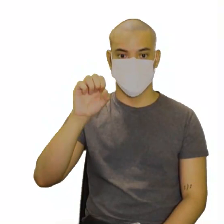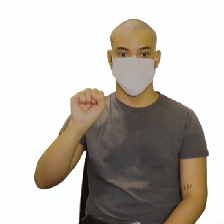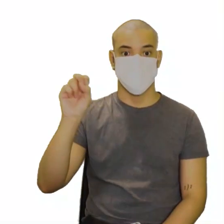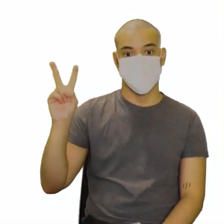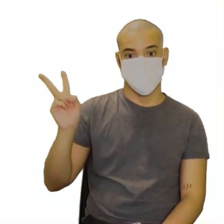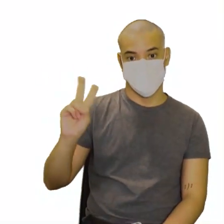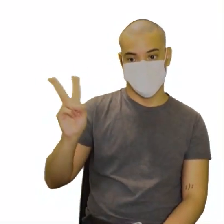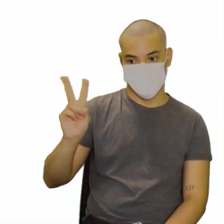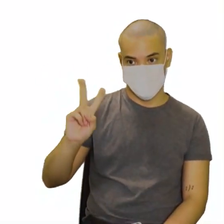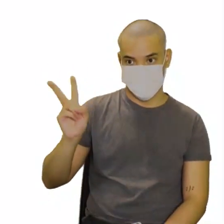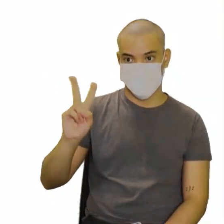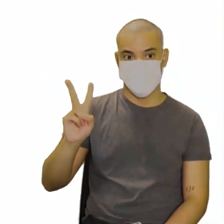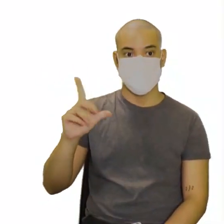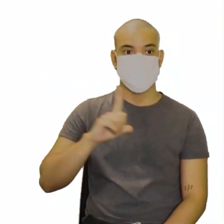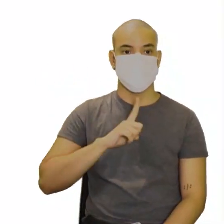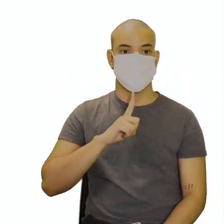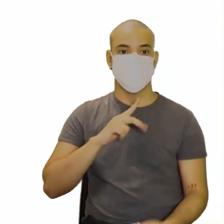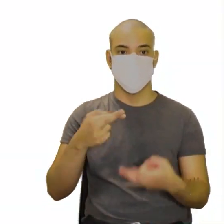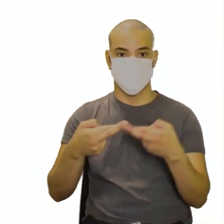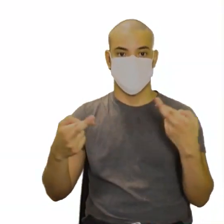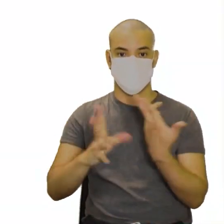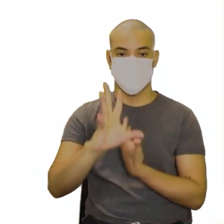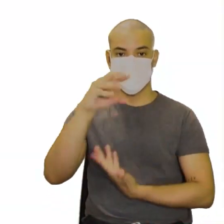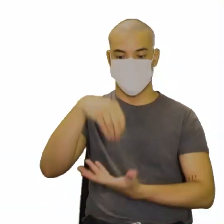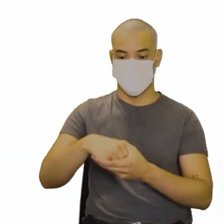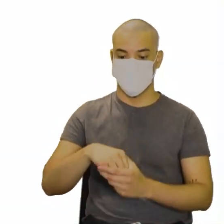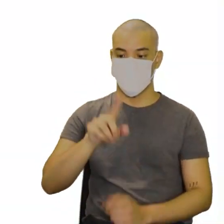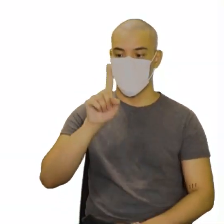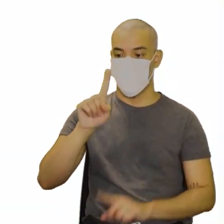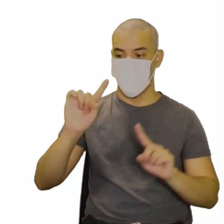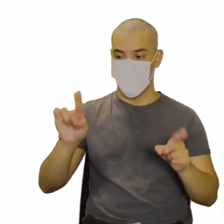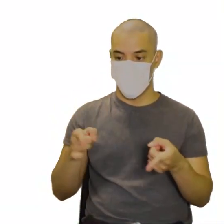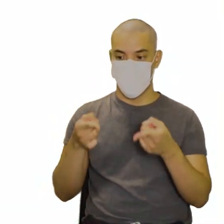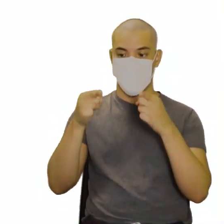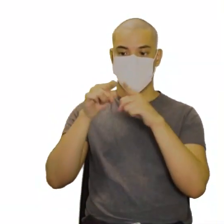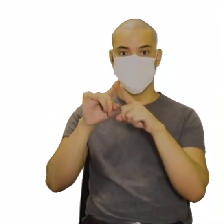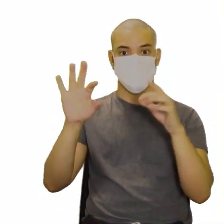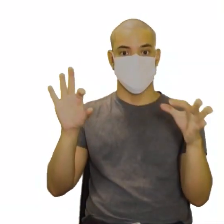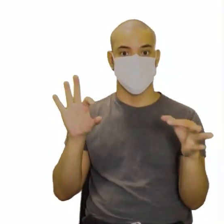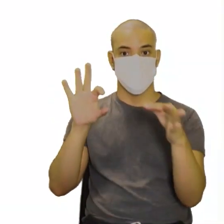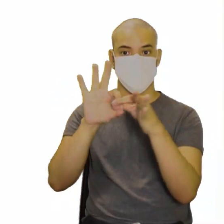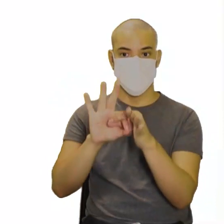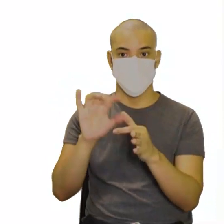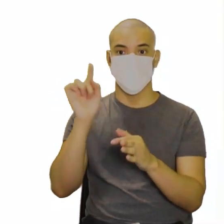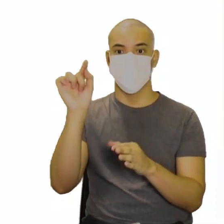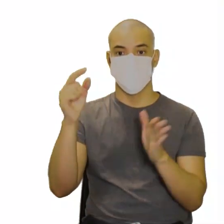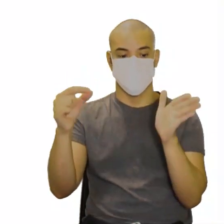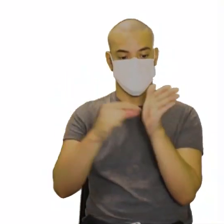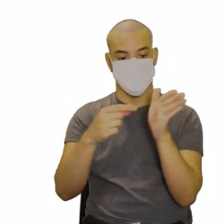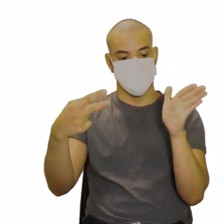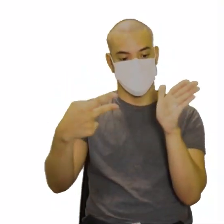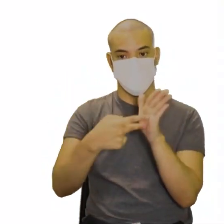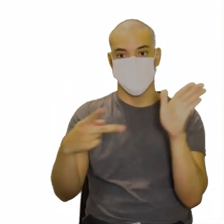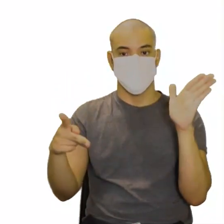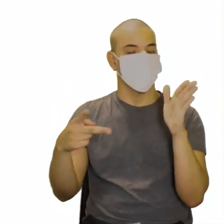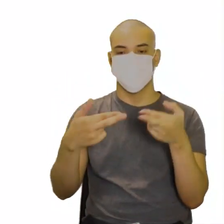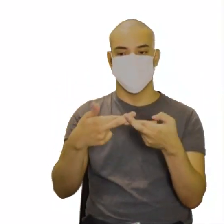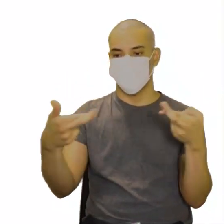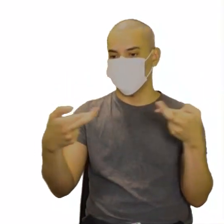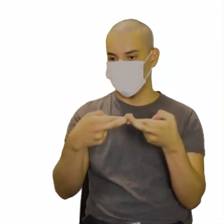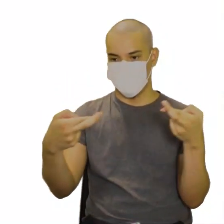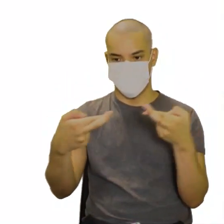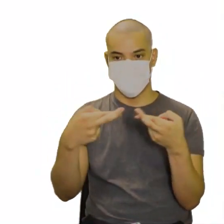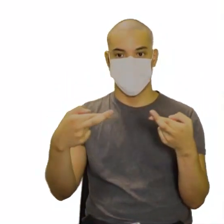volts com resistência interna de 1 ohm está ligado a um resistor de 3